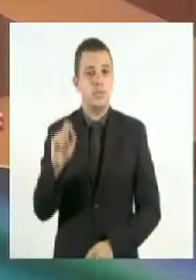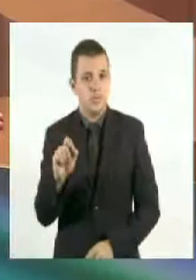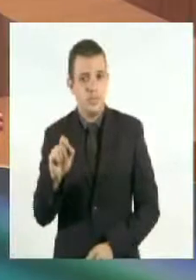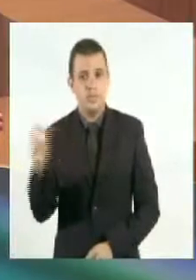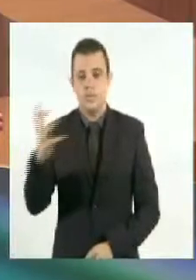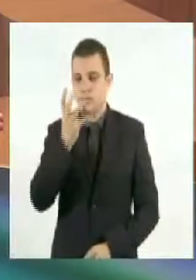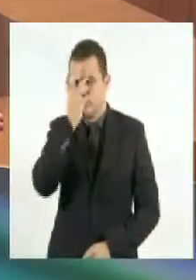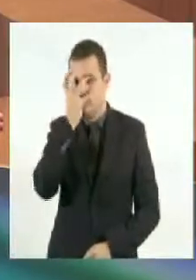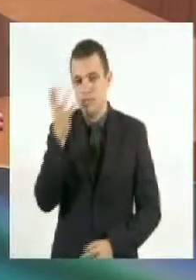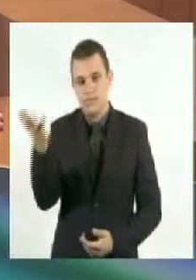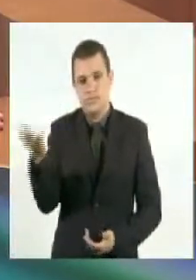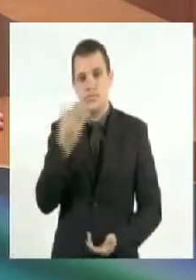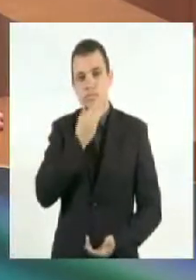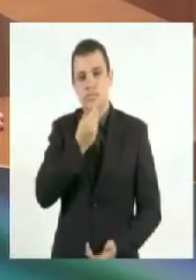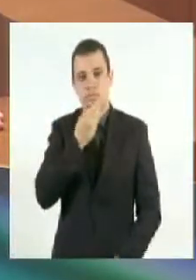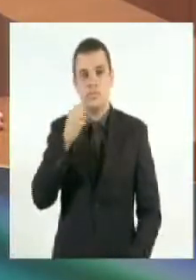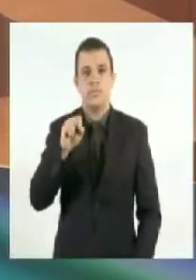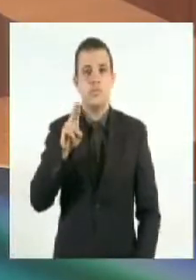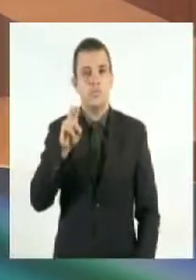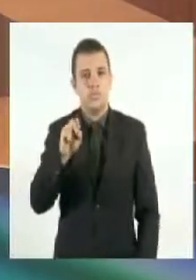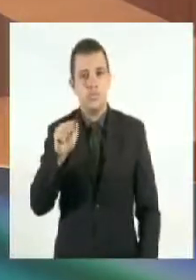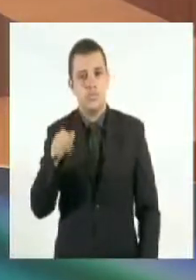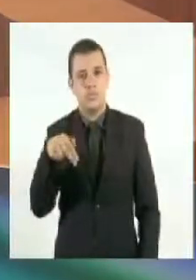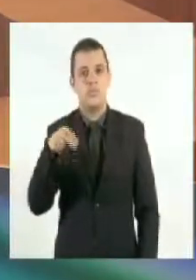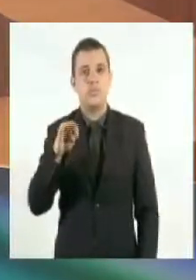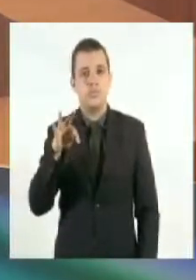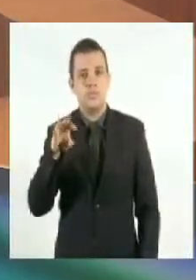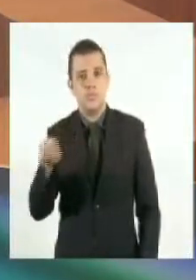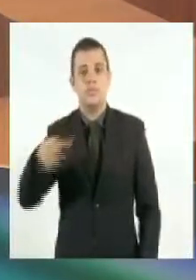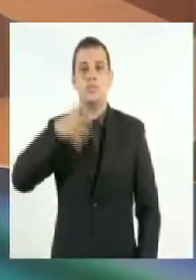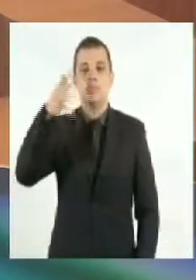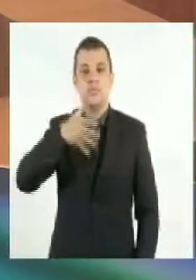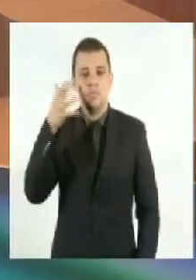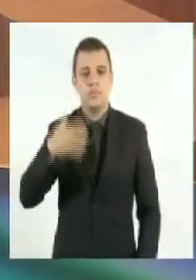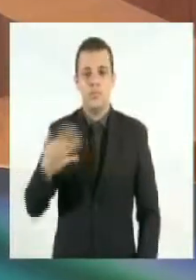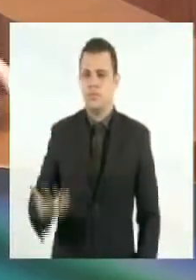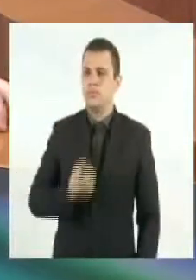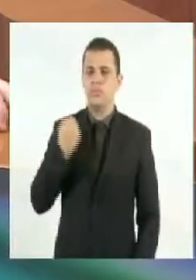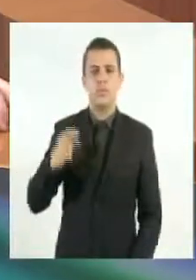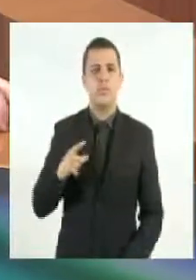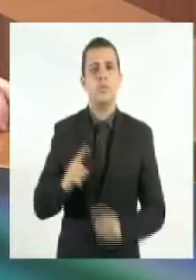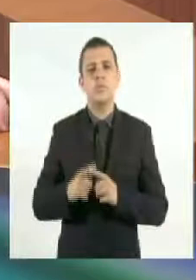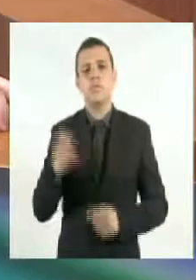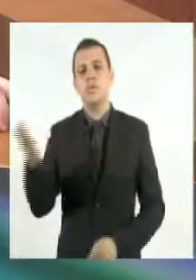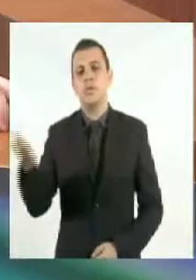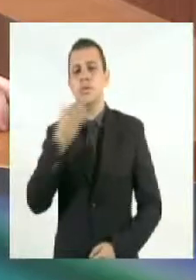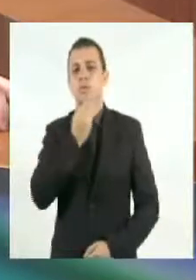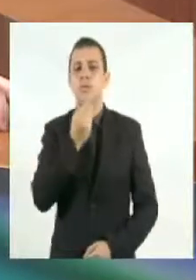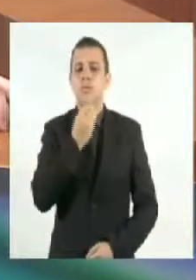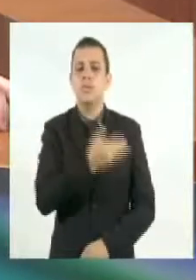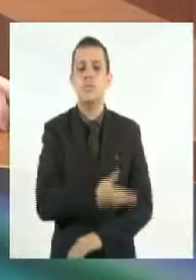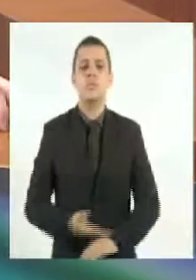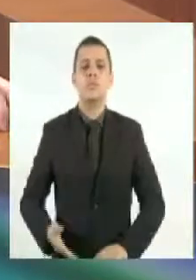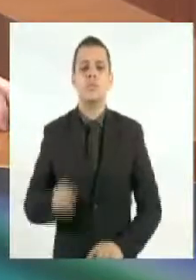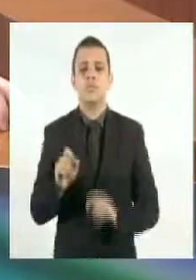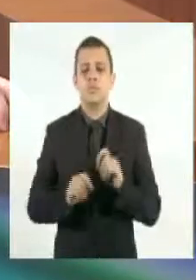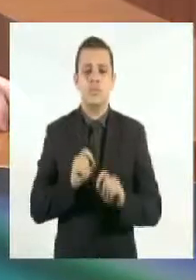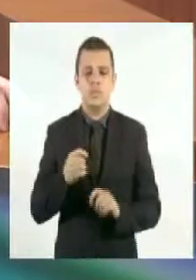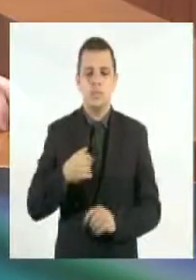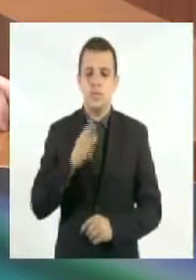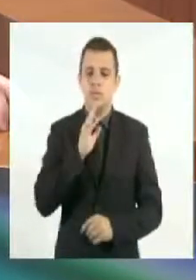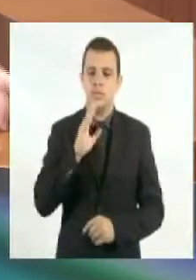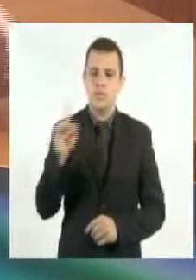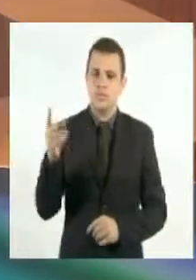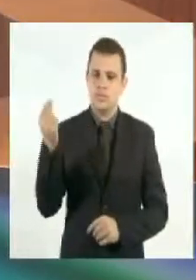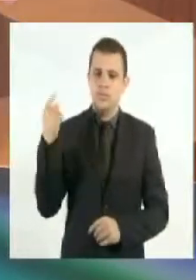Souza Neto, precisei vir. Até me espantei, porque o deputado Souza Neto costuma ser, eu o conheço há mais ou menos uns